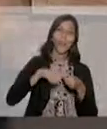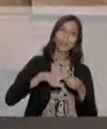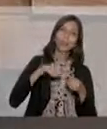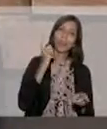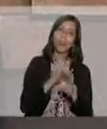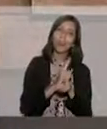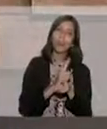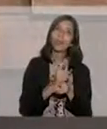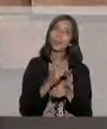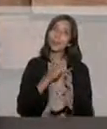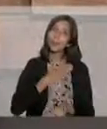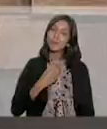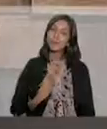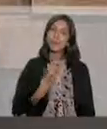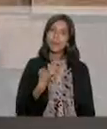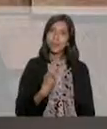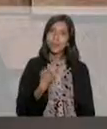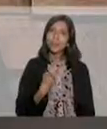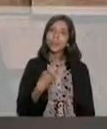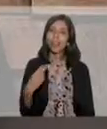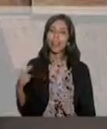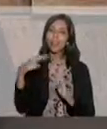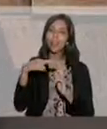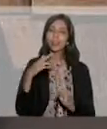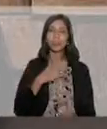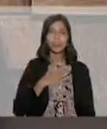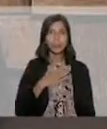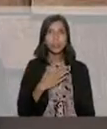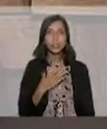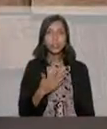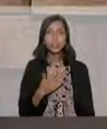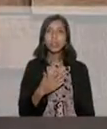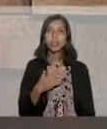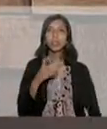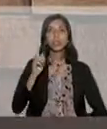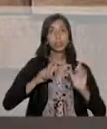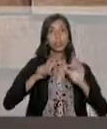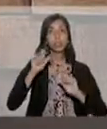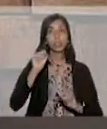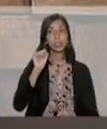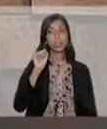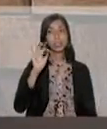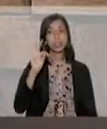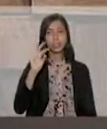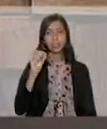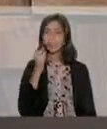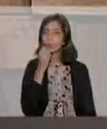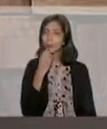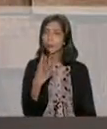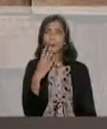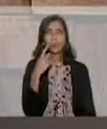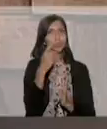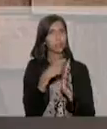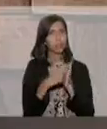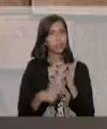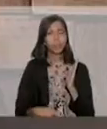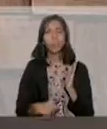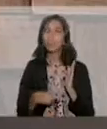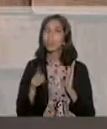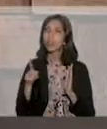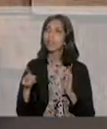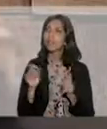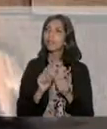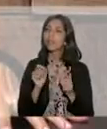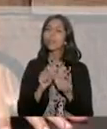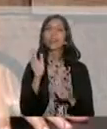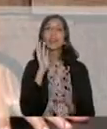me reencontrando, né, com a minha própria vida, com as minhas próprias referências. E o Sítio foi foi muito bom escrever. Ele